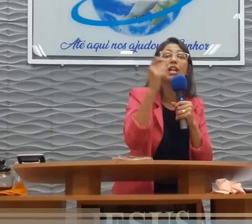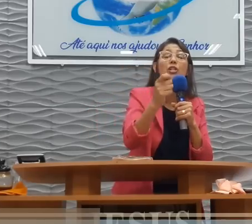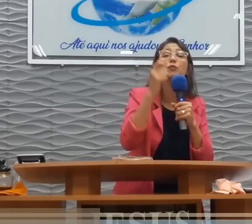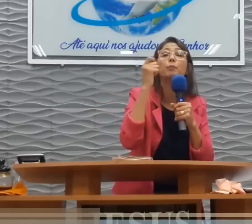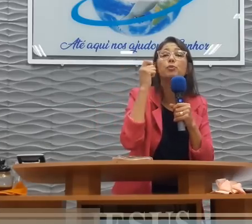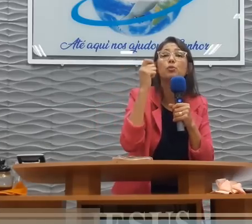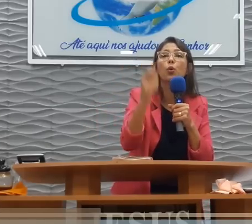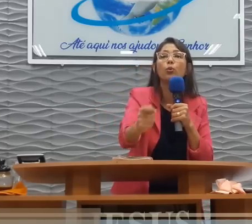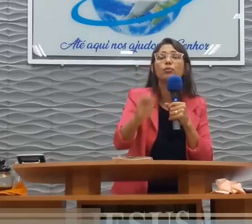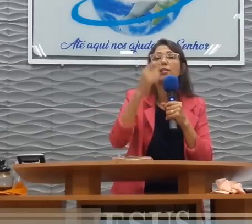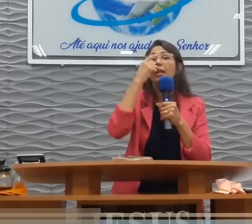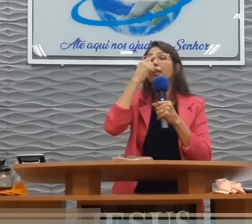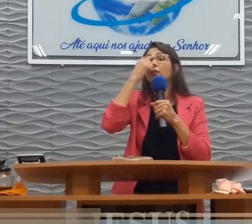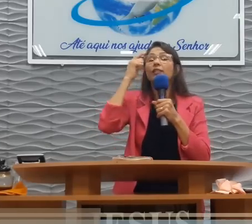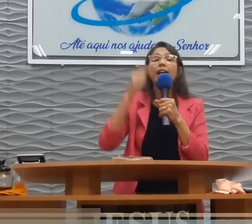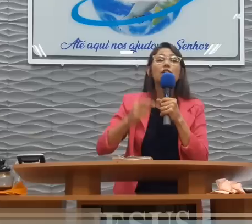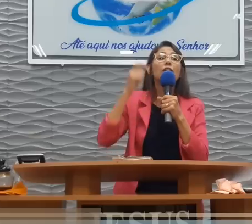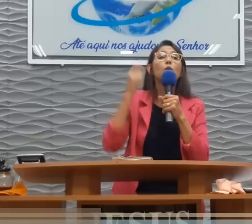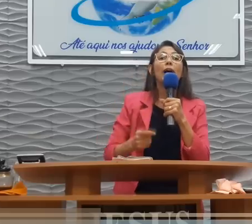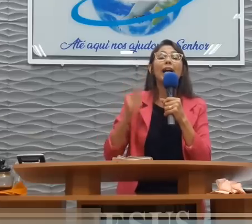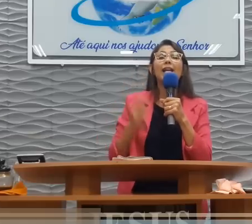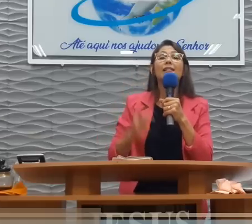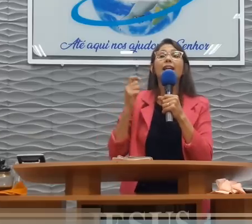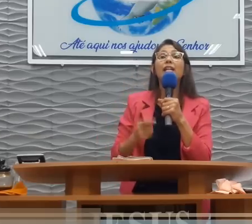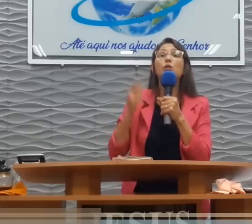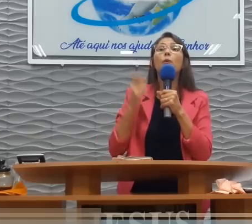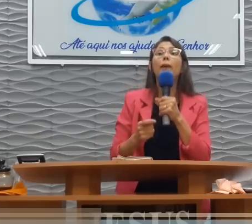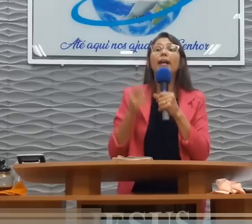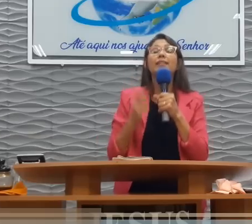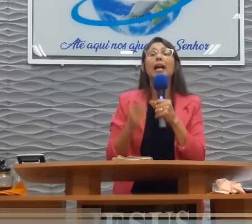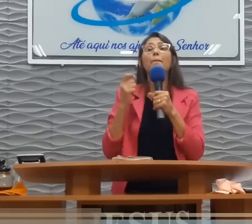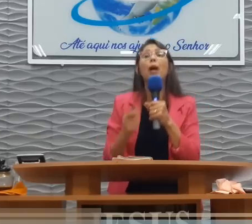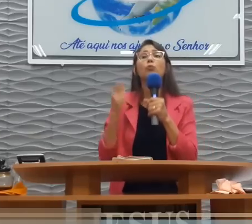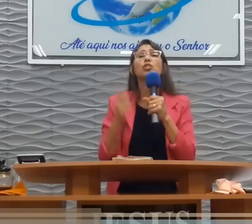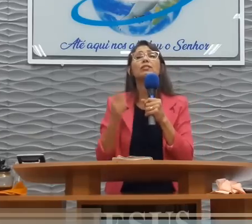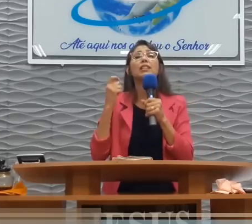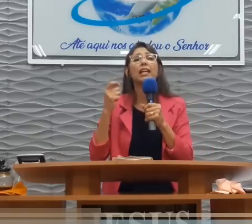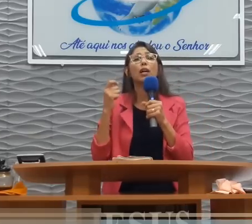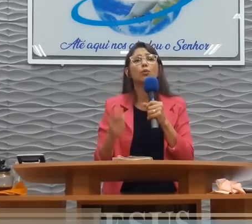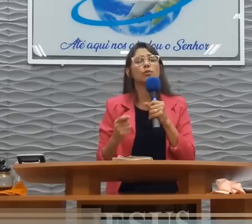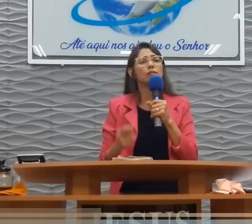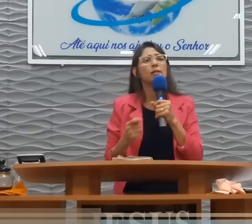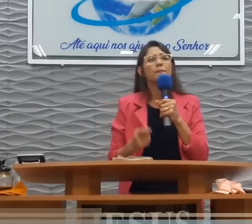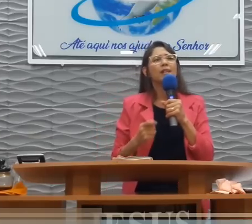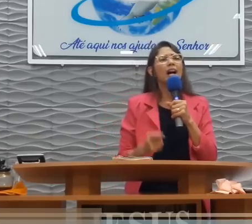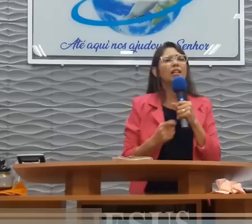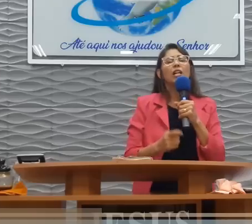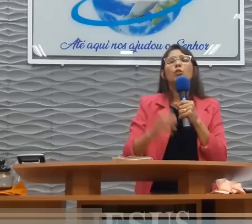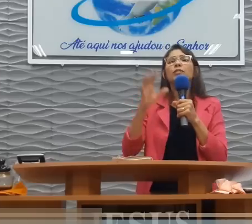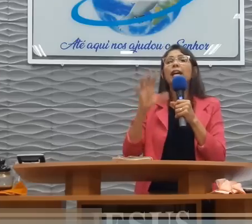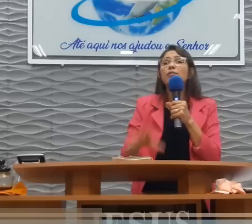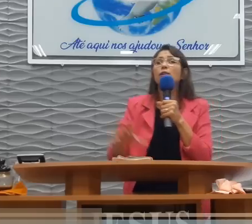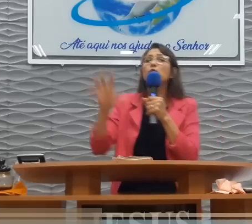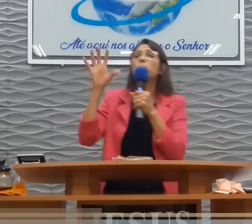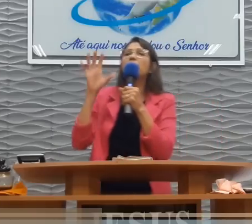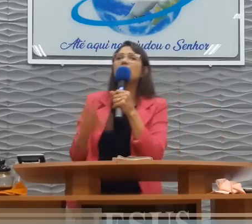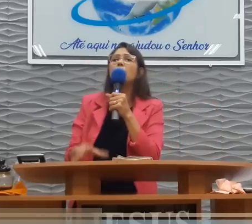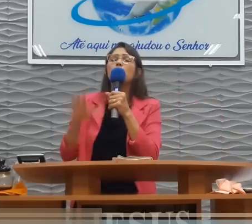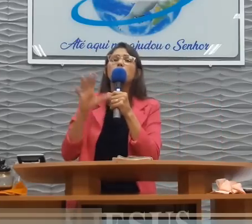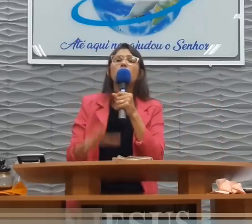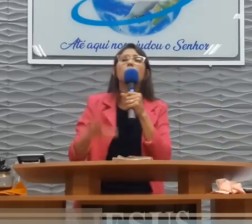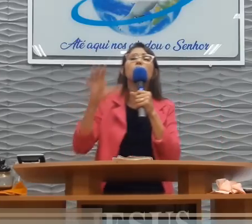casa deixar de vir para os cultos. Não deixe a tua casa descoberta da mão de Deus. Não deixe